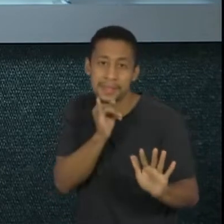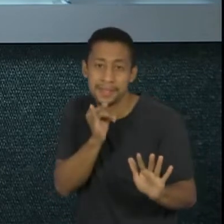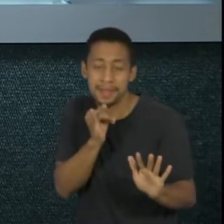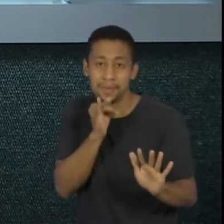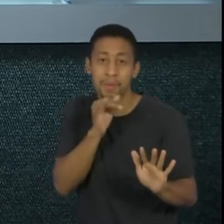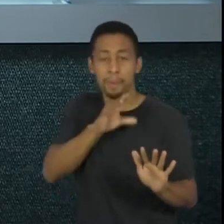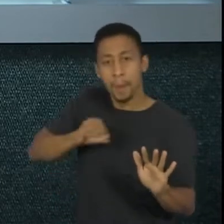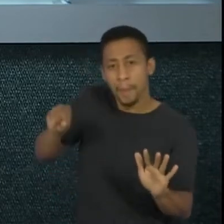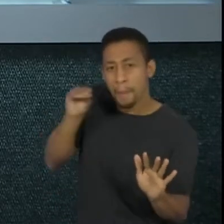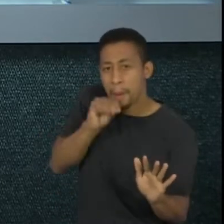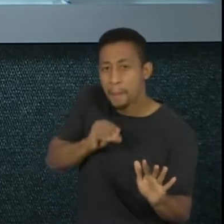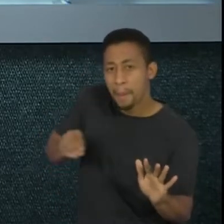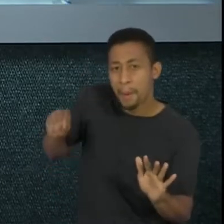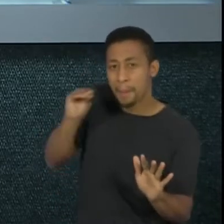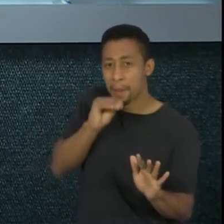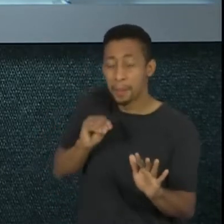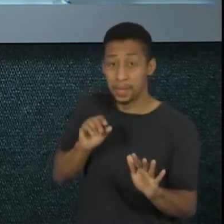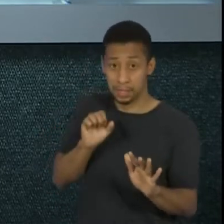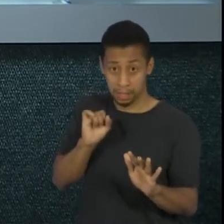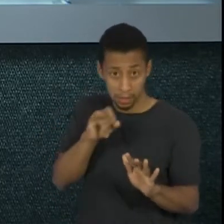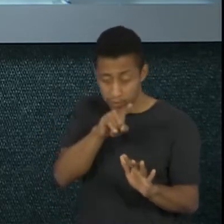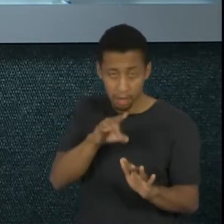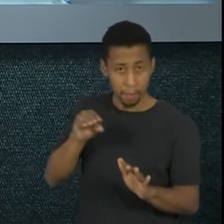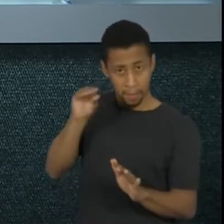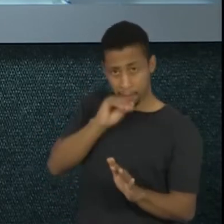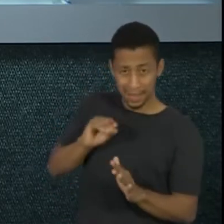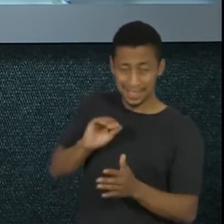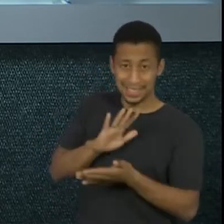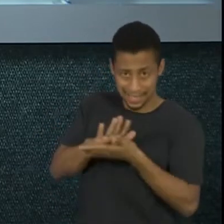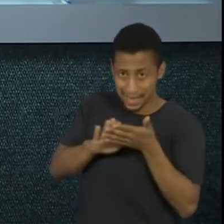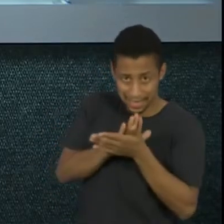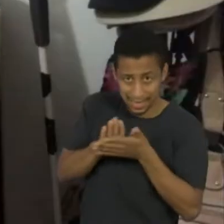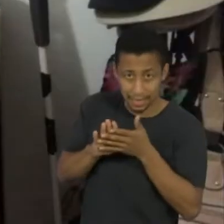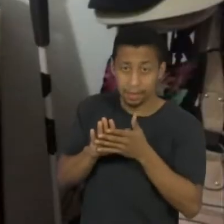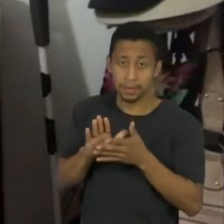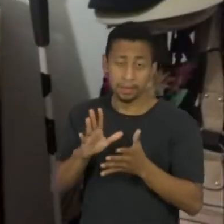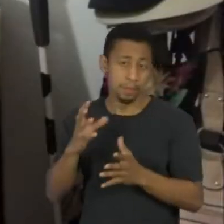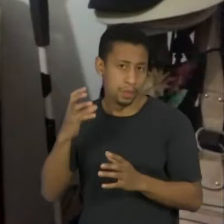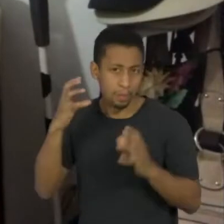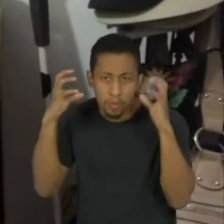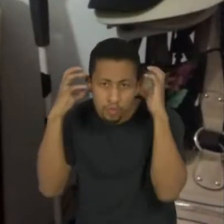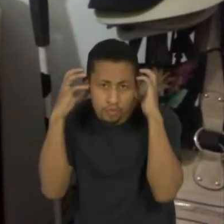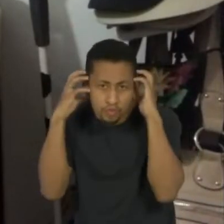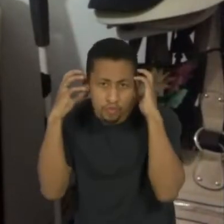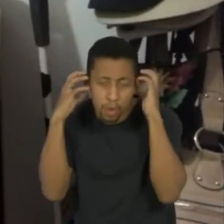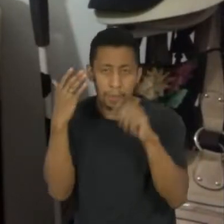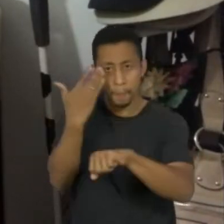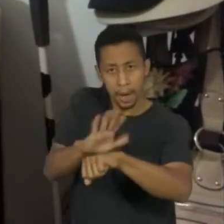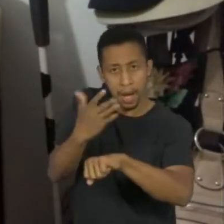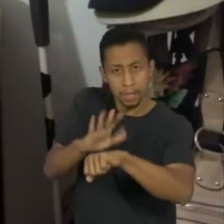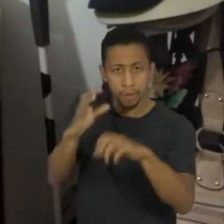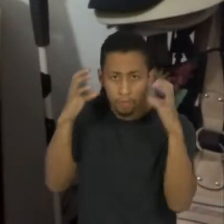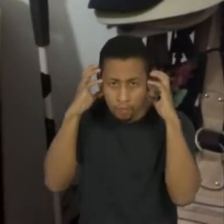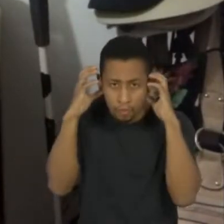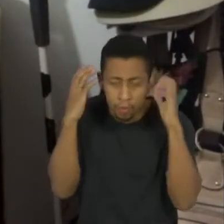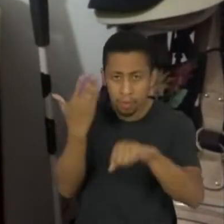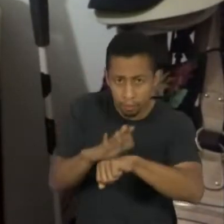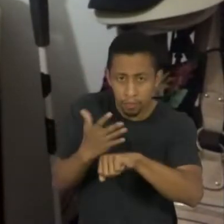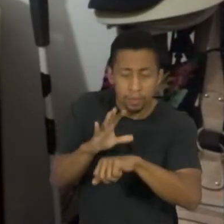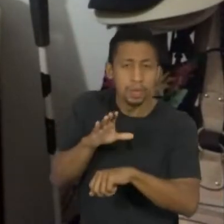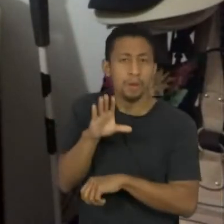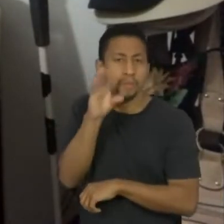Se você fica muito tempo sem fazer fonoaudiologia, por exemplo, você pode ter algum tipo de